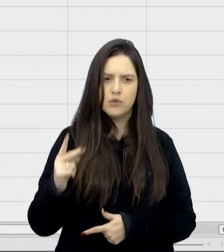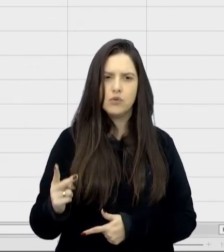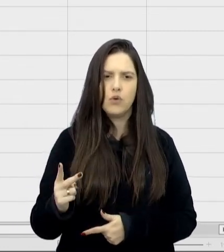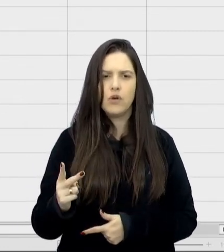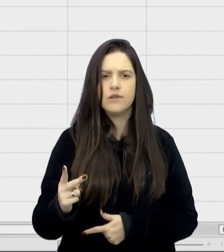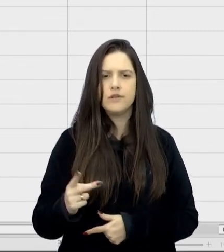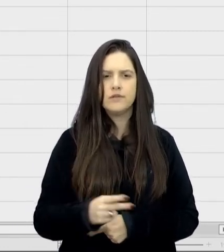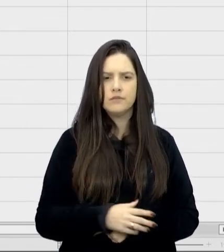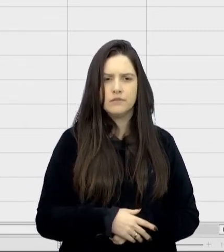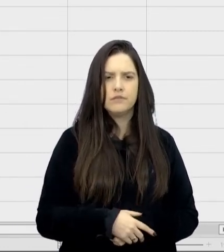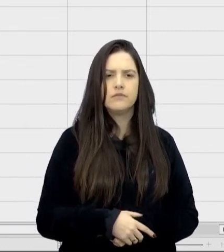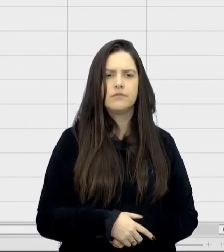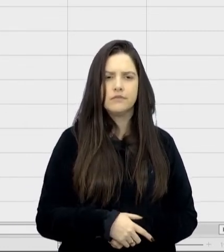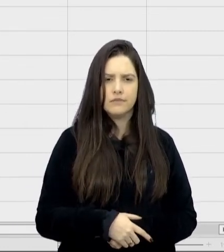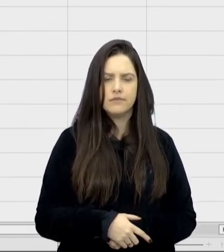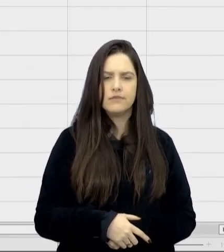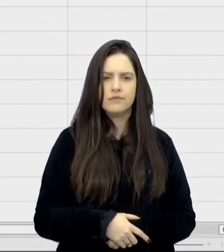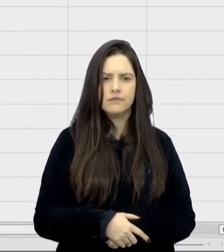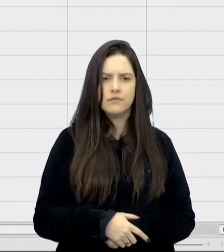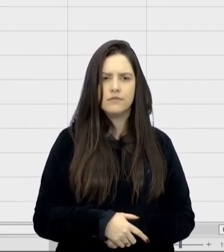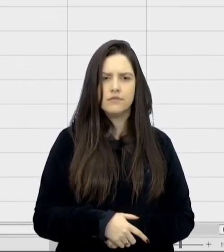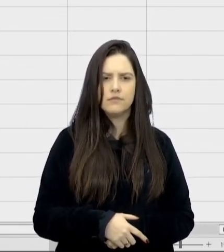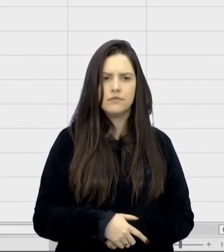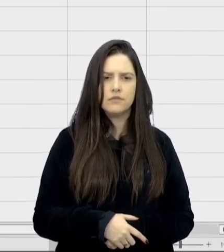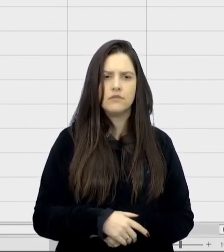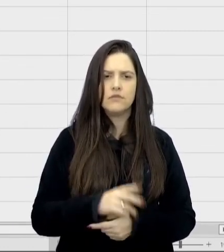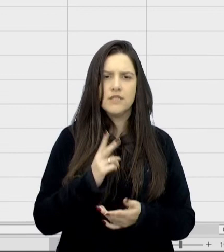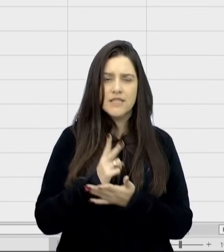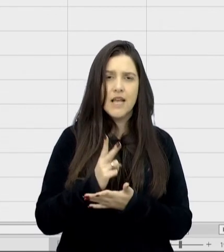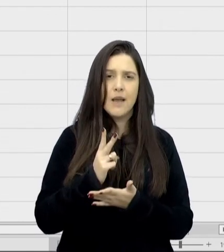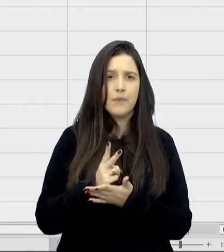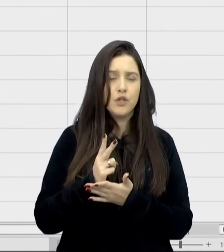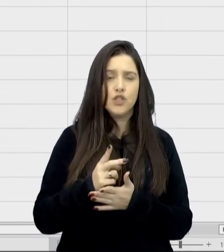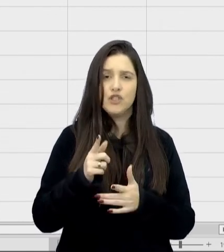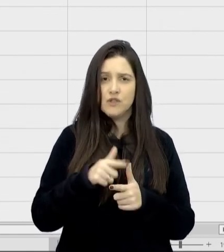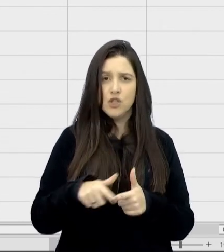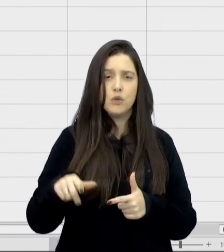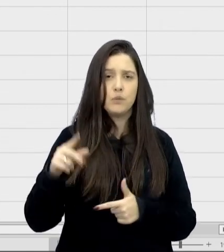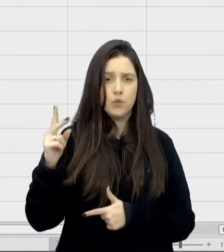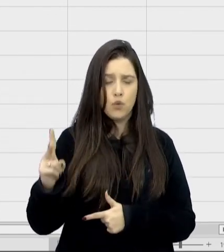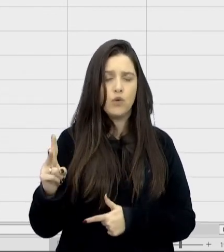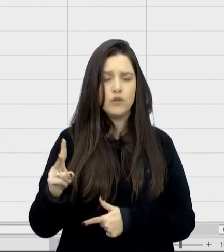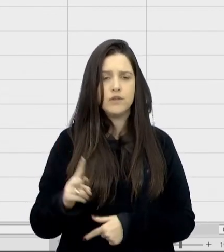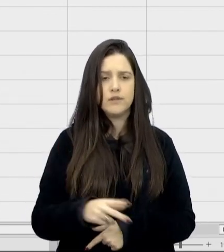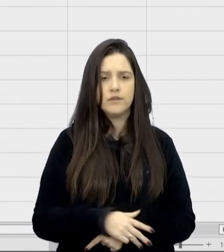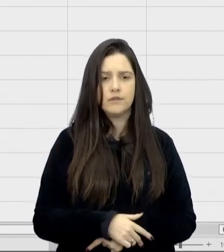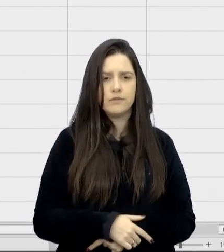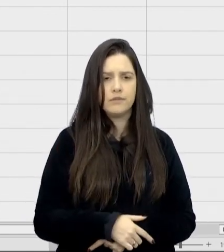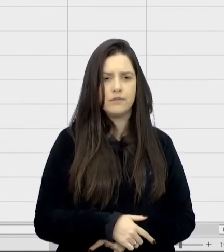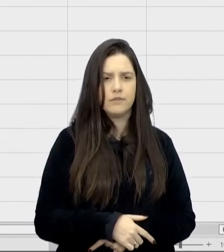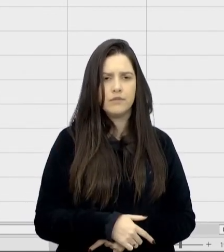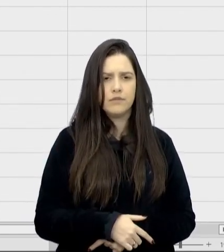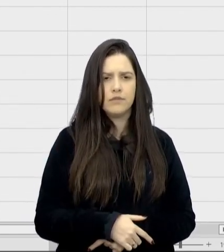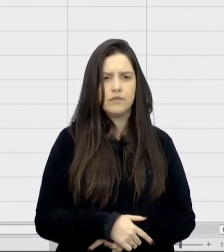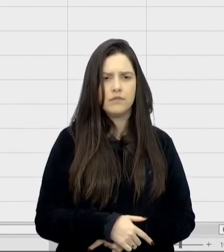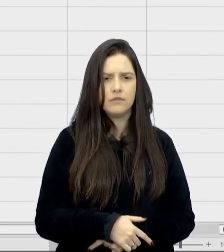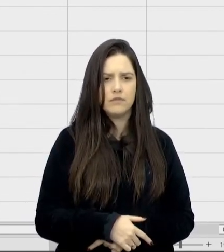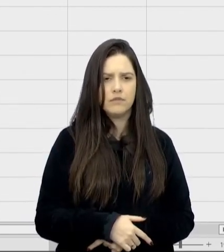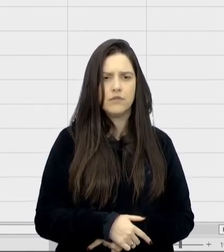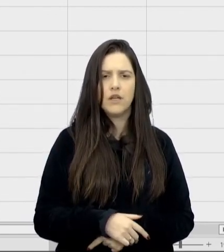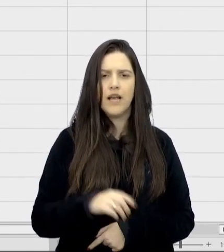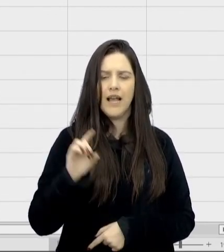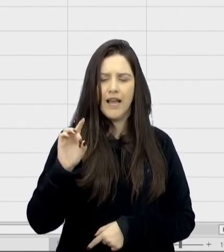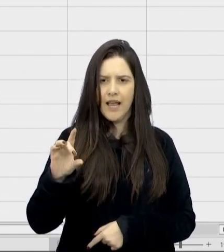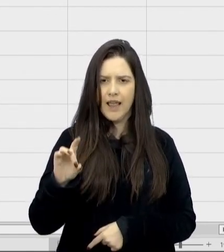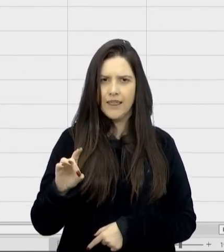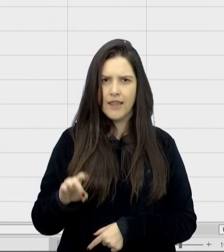anterior dividido por 2. Veja que a gente está sempre dividindo por 2. Quantas vezes a gente está dividindo por 2? Quantas vezes unidade de tempo